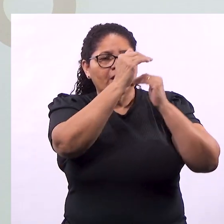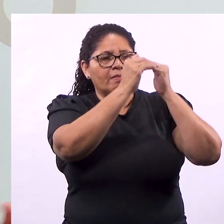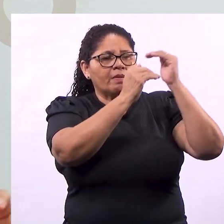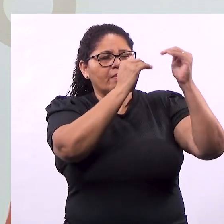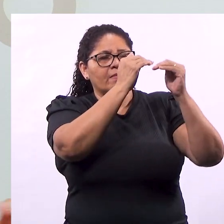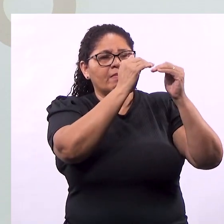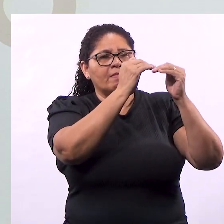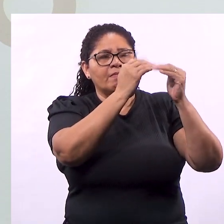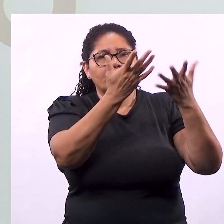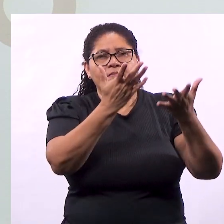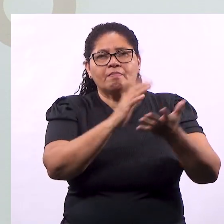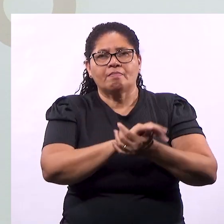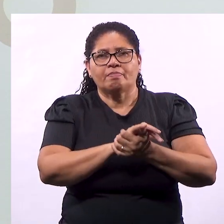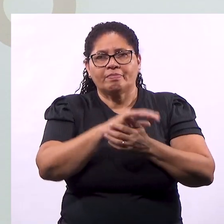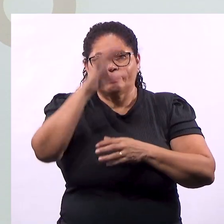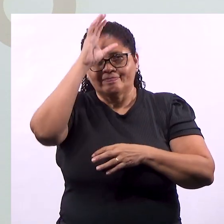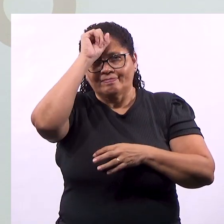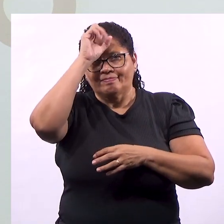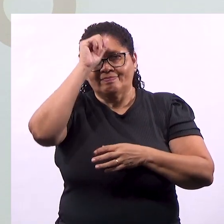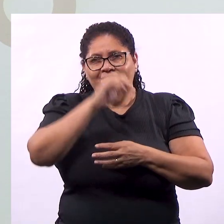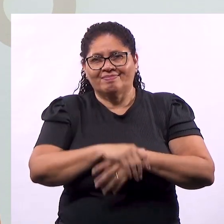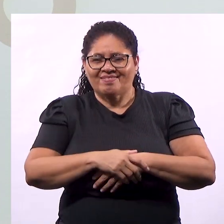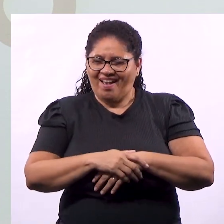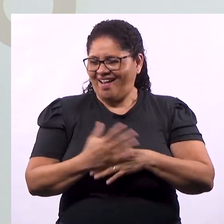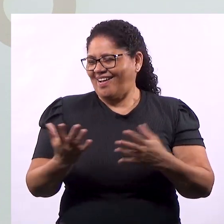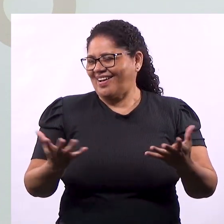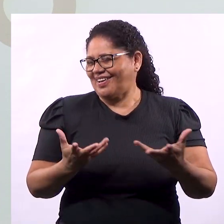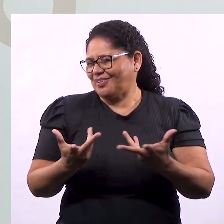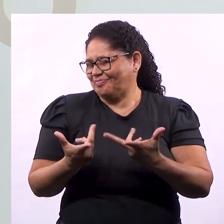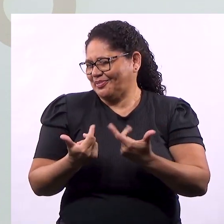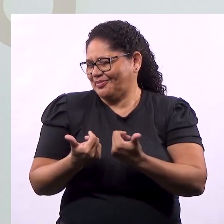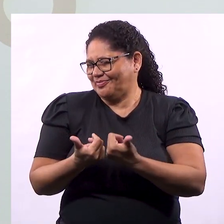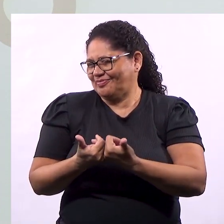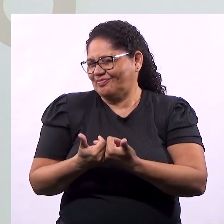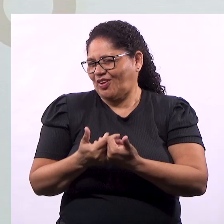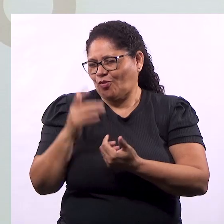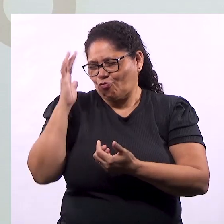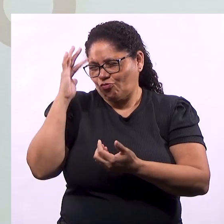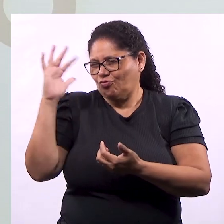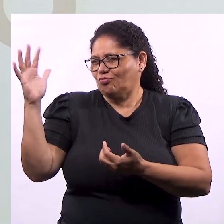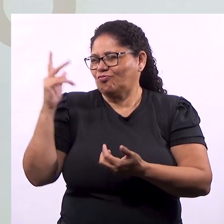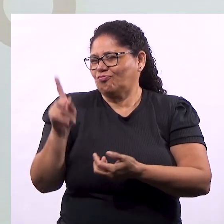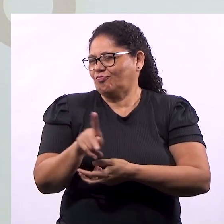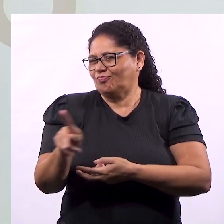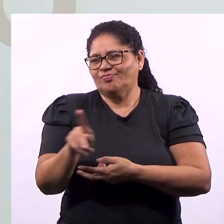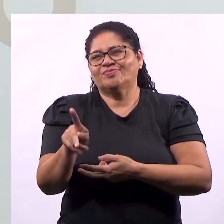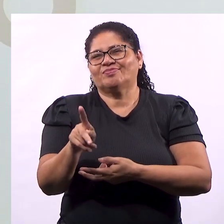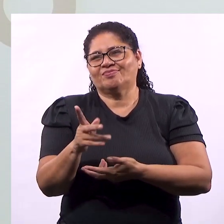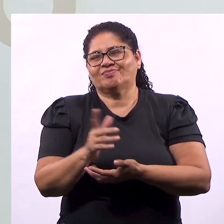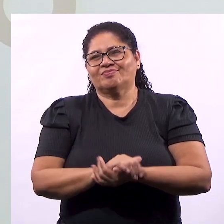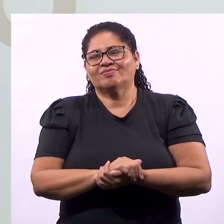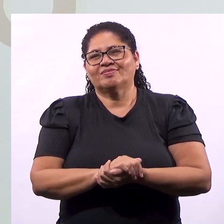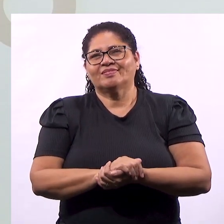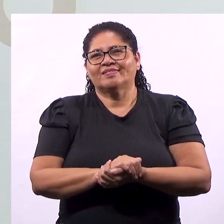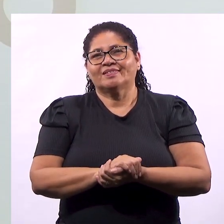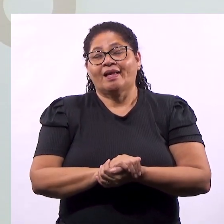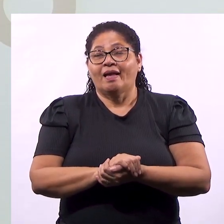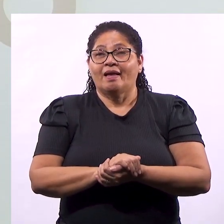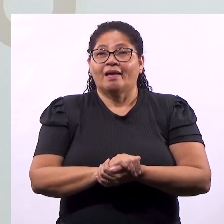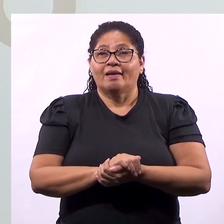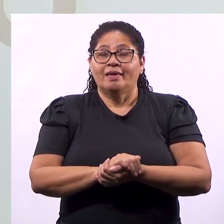para construção e desenvolvimento da aprendizagem Ah isso é demais não é olha sonho de todo o professor não é verdade